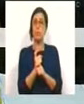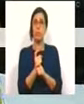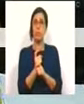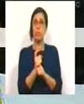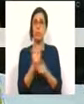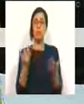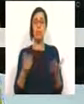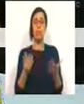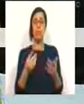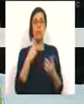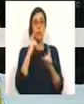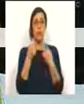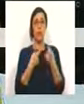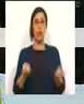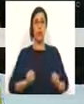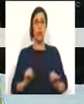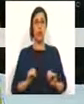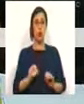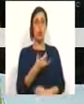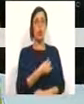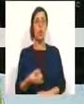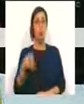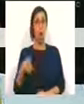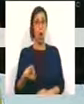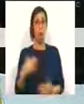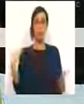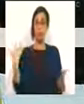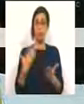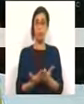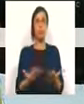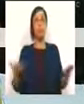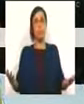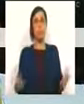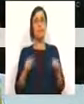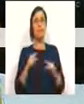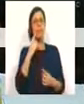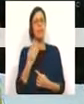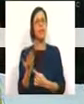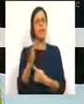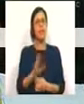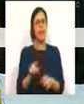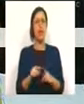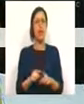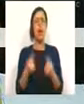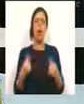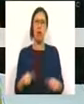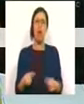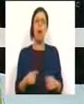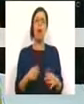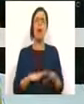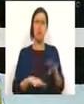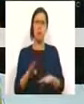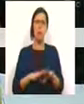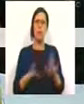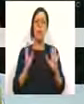não revista desde 2009 e com tal este é um exemplo de quinta a caminhos